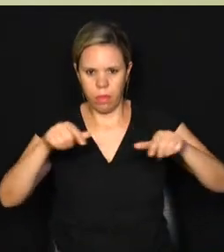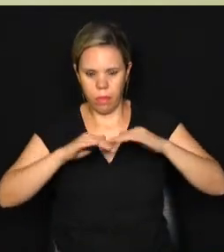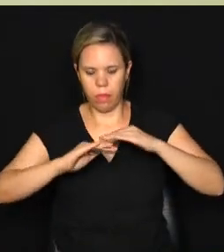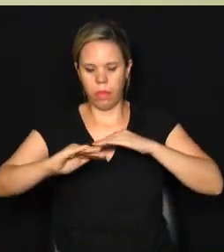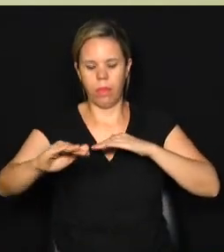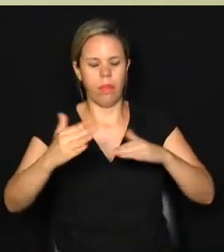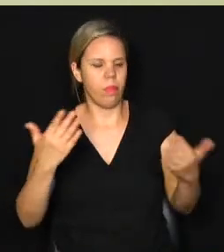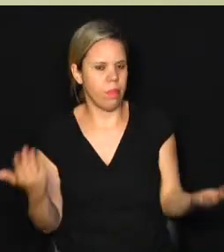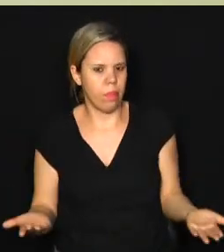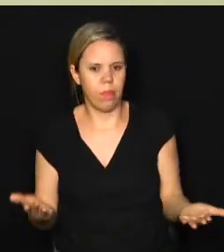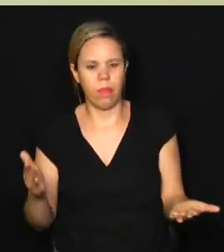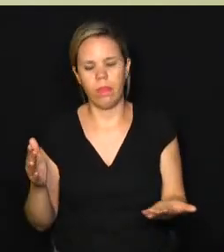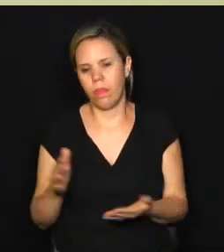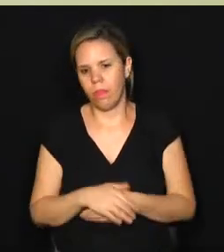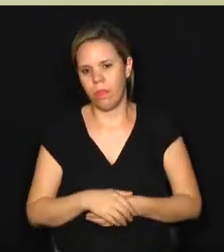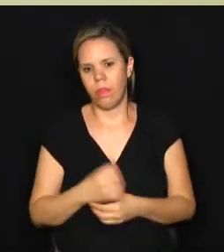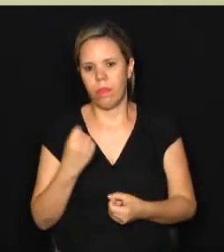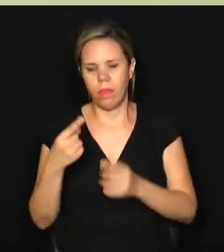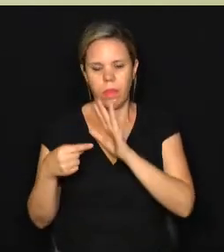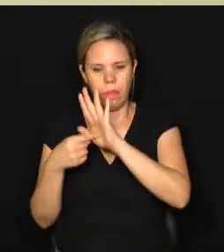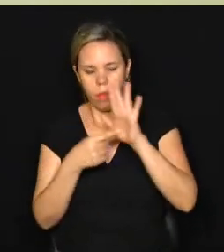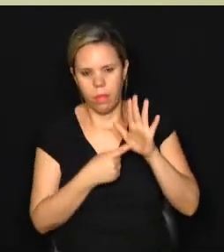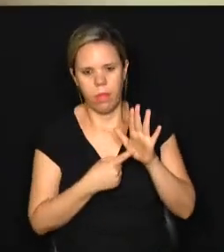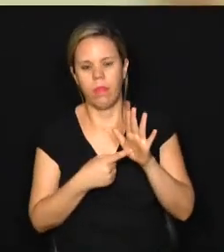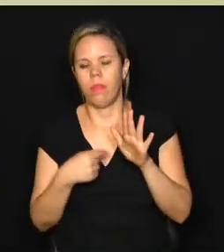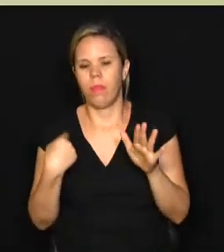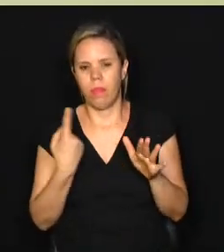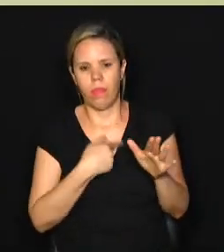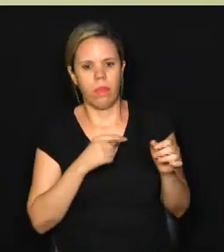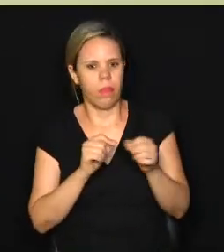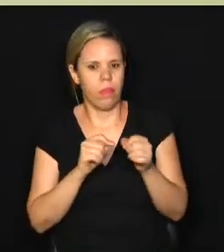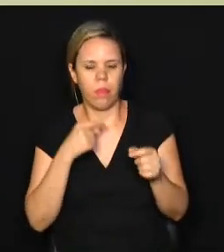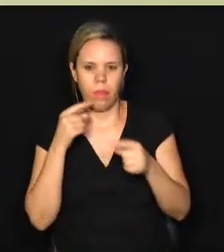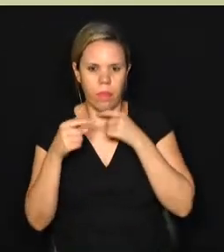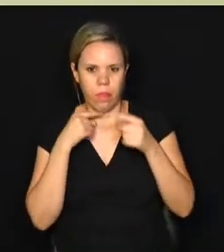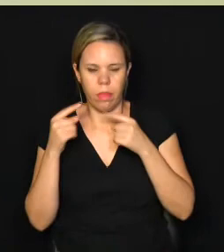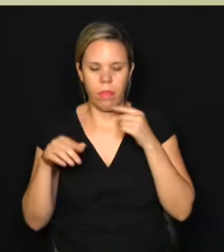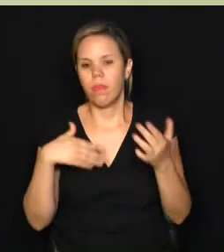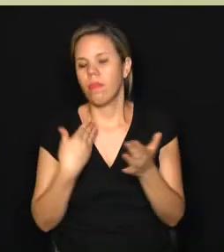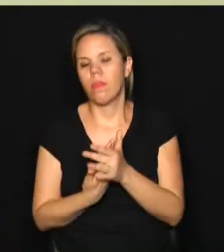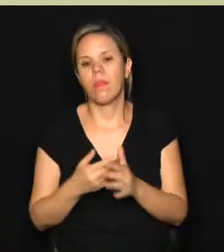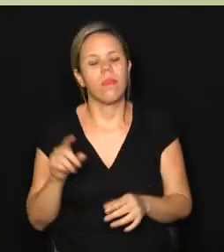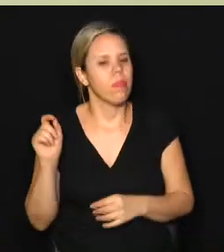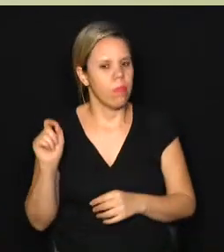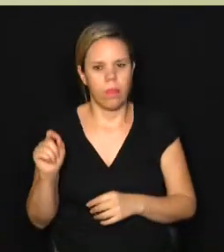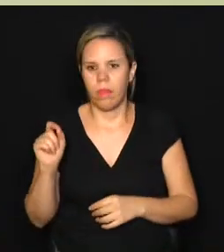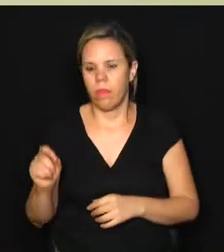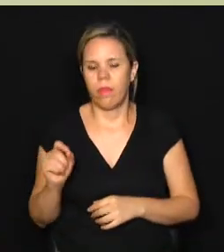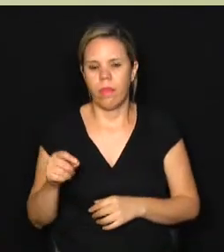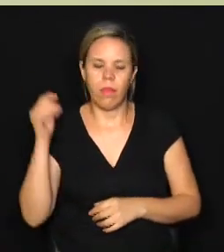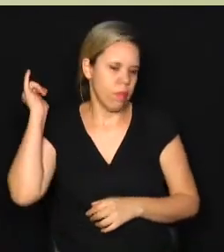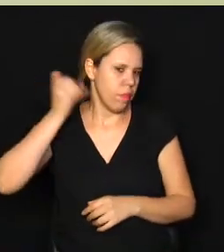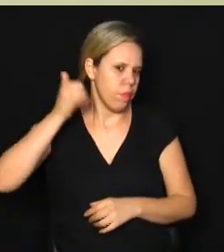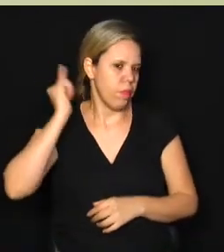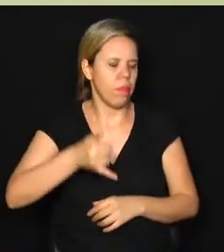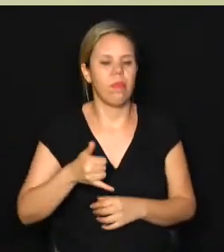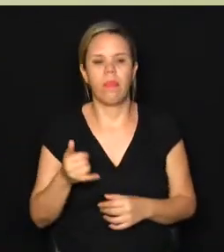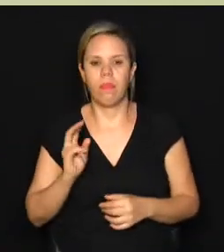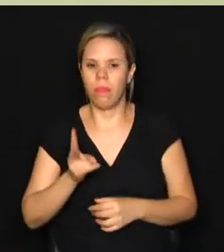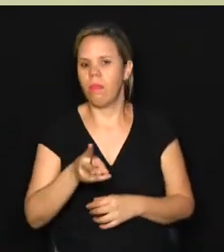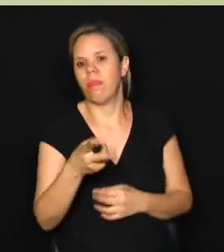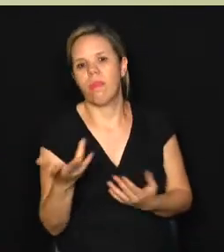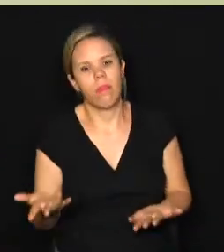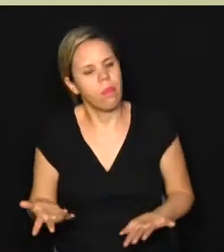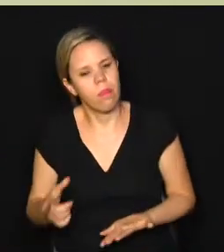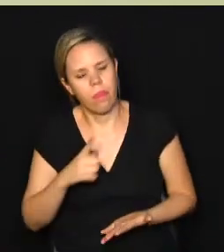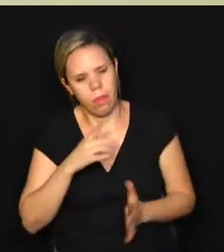poder trazer luz em alguns elementos que me fazem até questionar até que ponto essa narrativa se sustenta, né? E